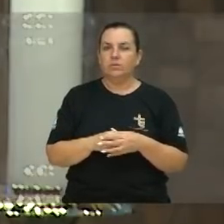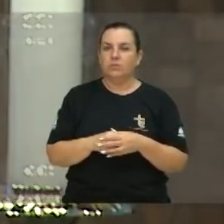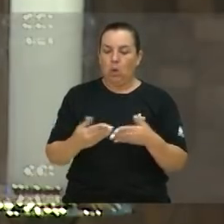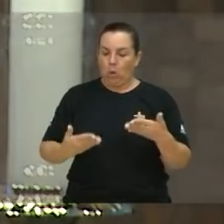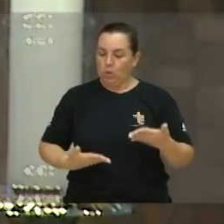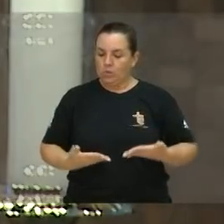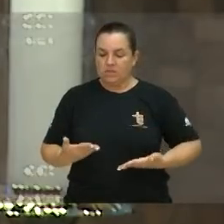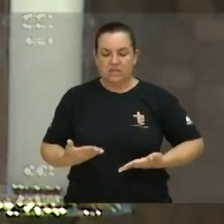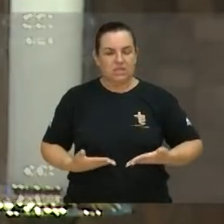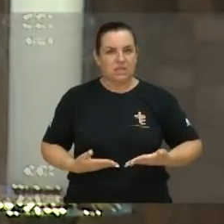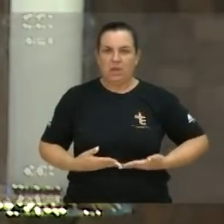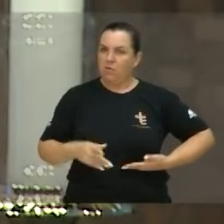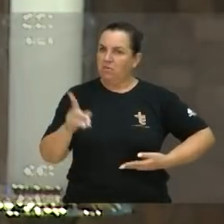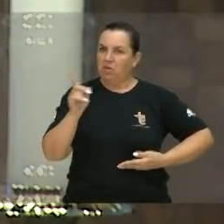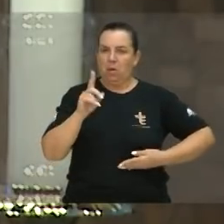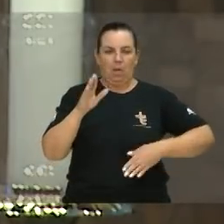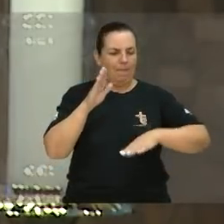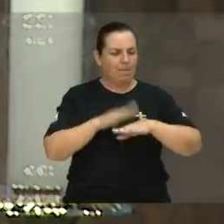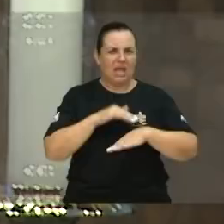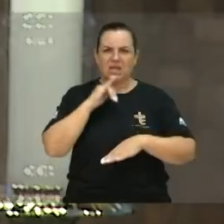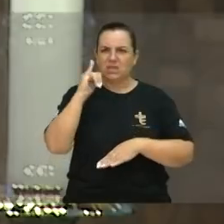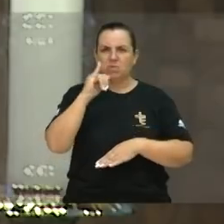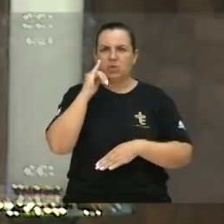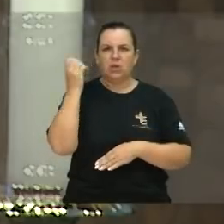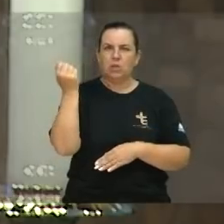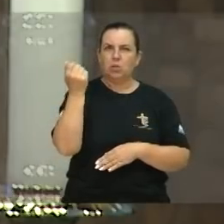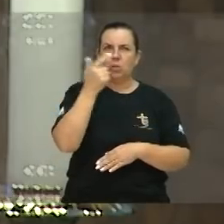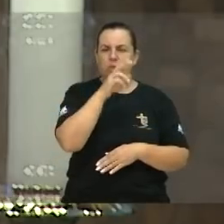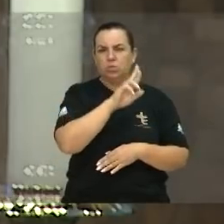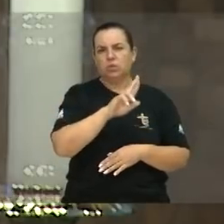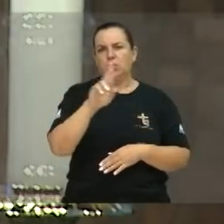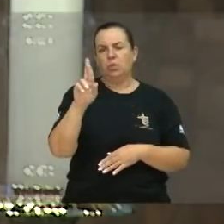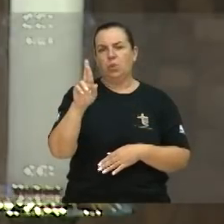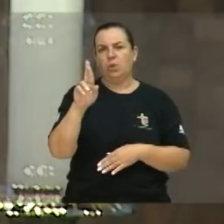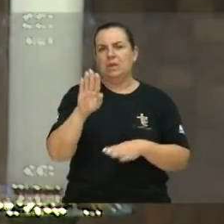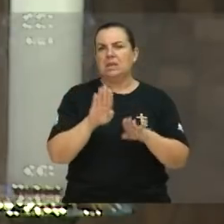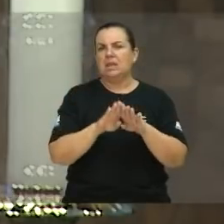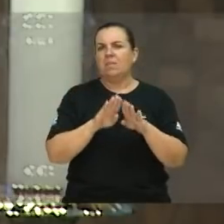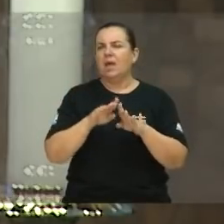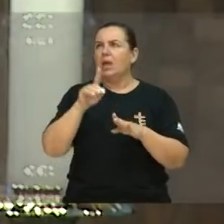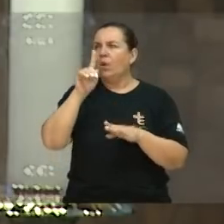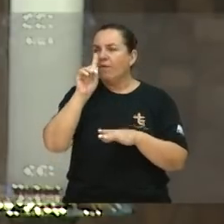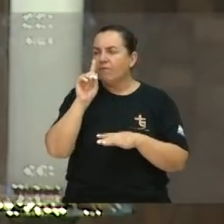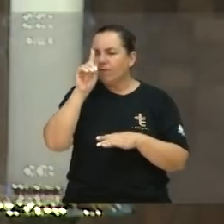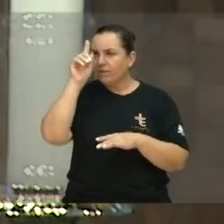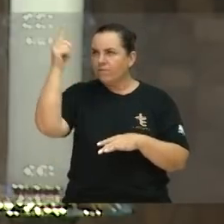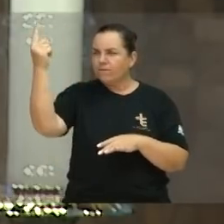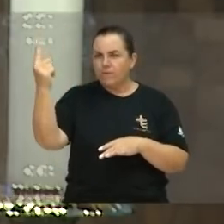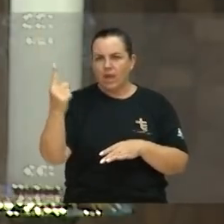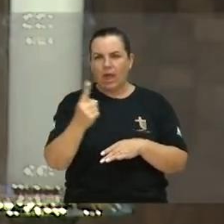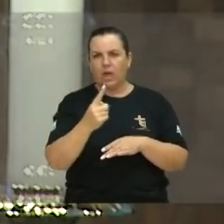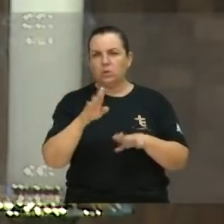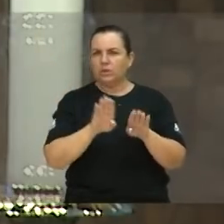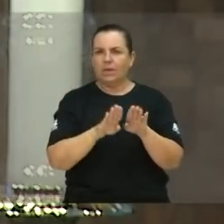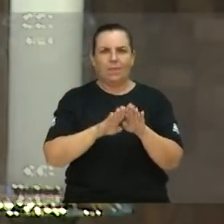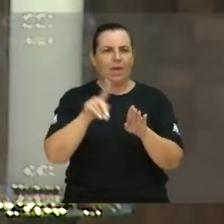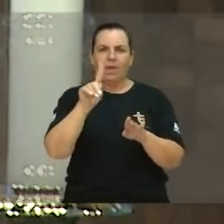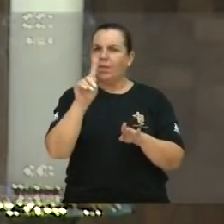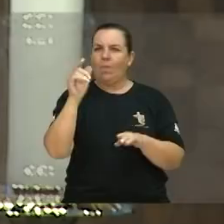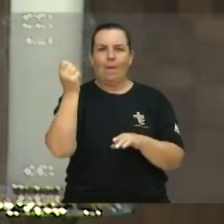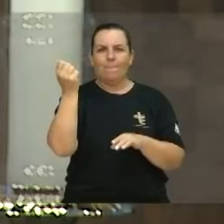servo não é maior do que o seu senhor nem o enviado maior do que quem o enviou se